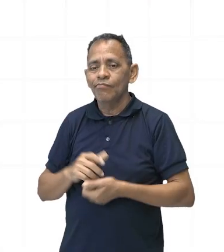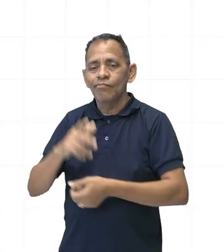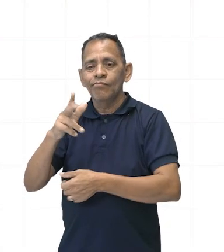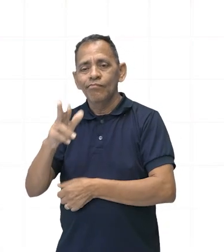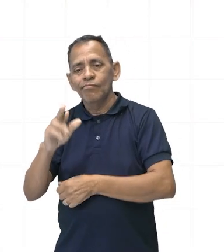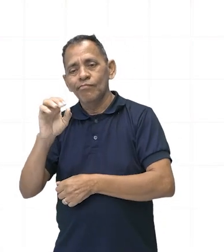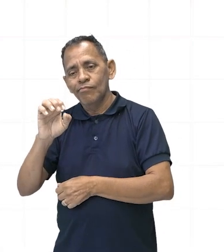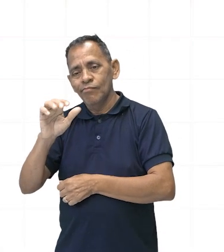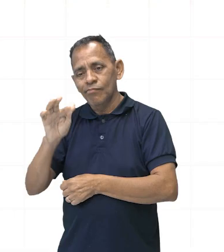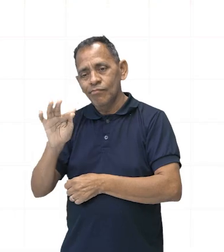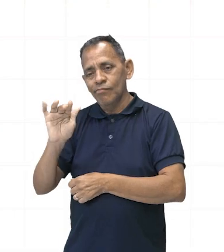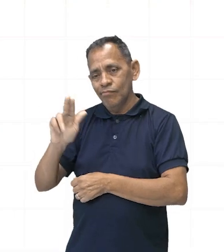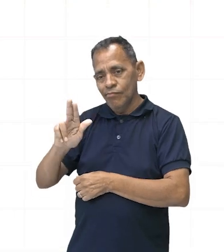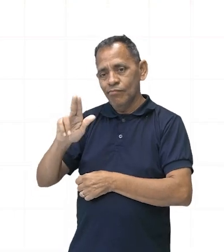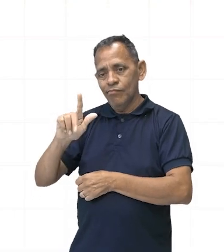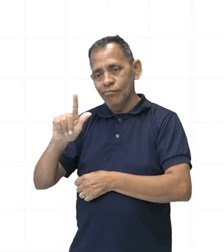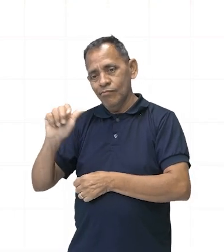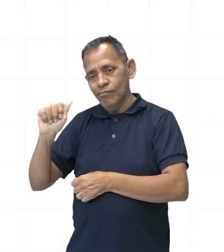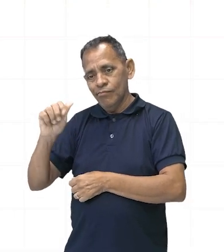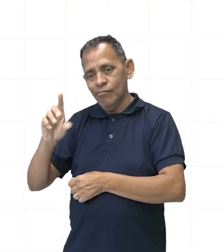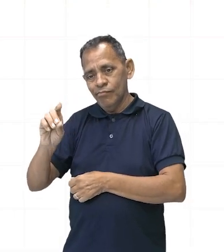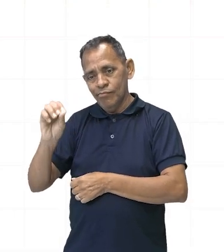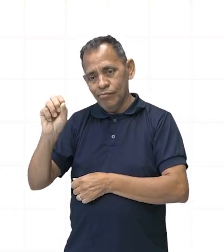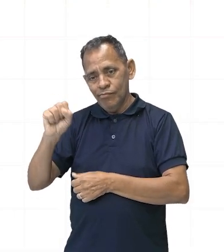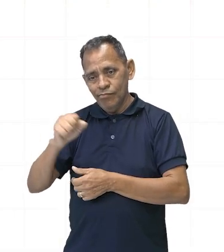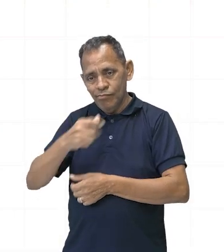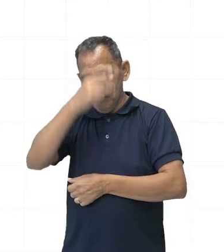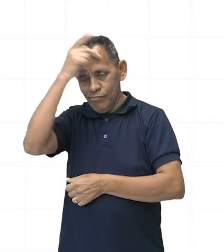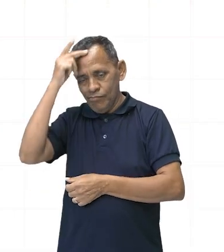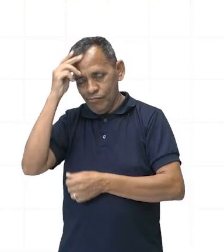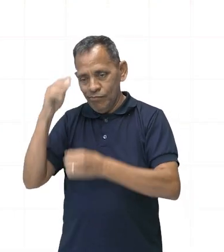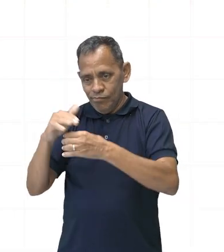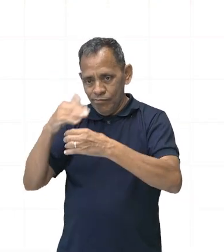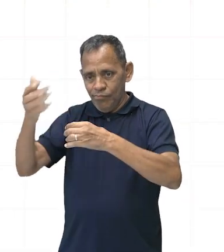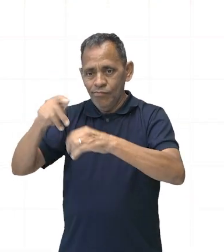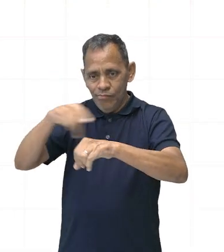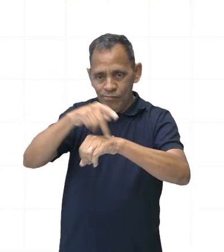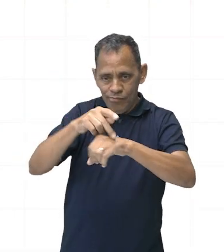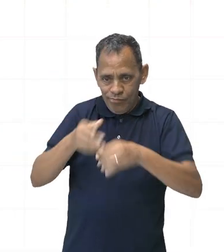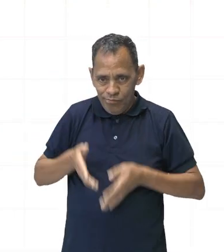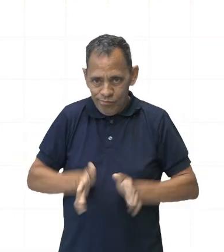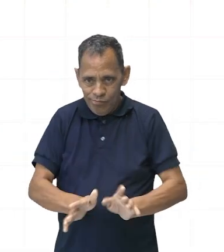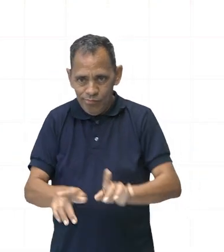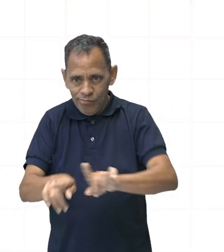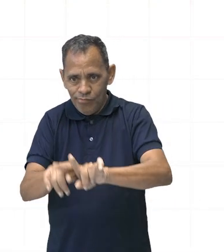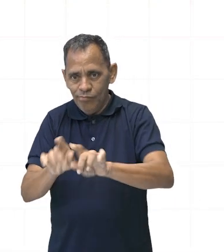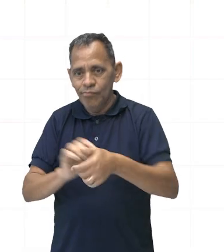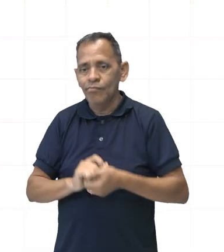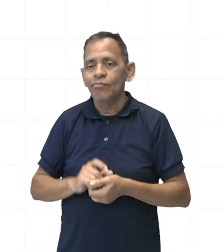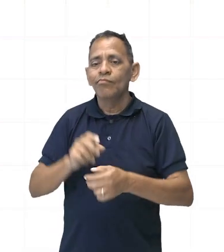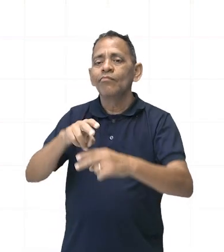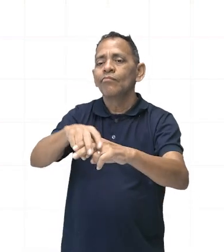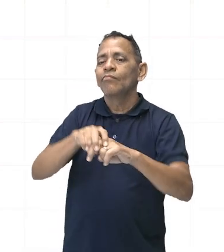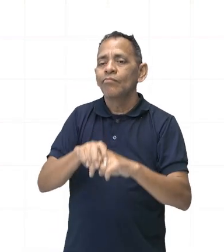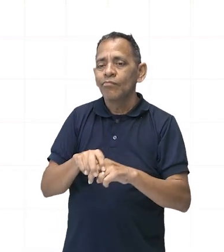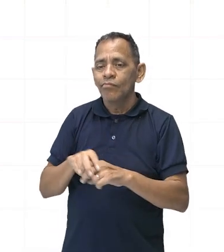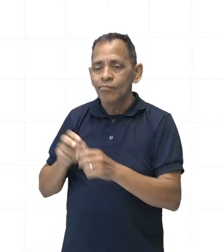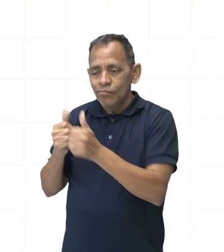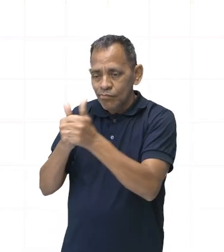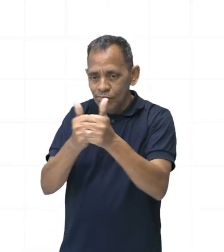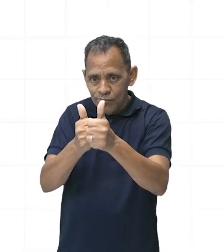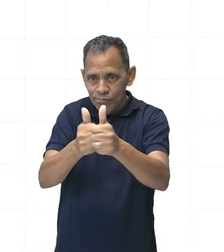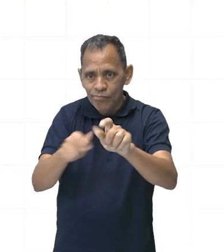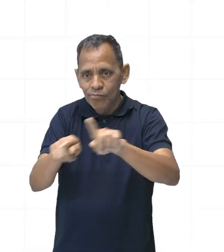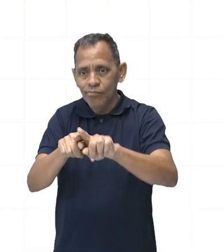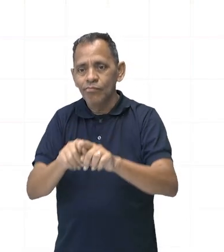refugiados. Gente, os refugiados são pessoas que vivem fora de seu país de origem devido a uma perseguição, pode